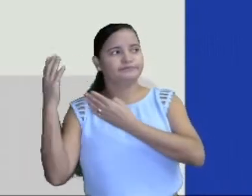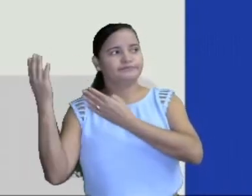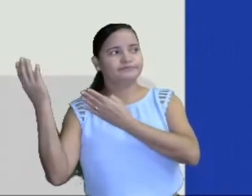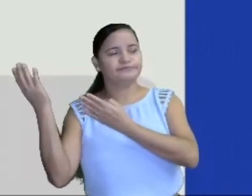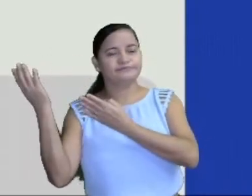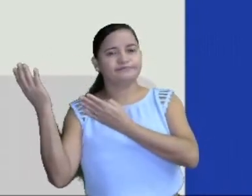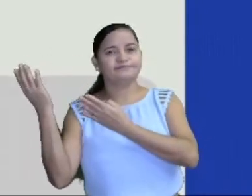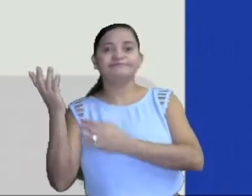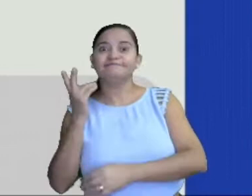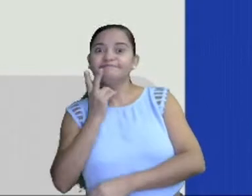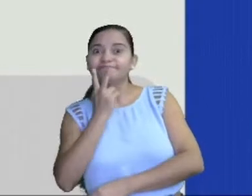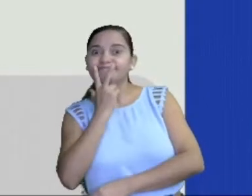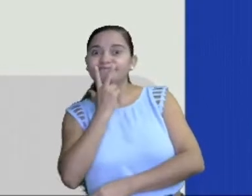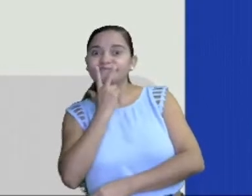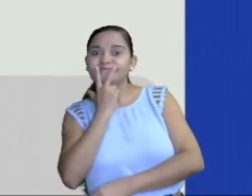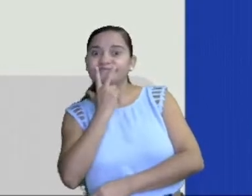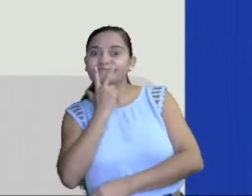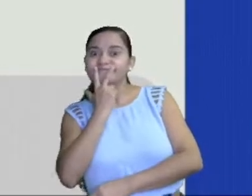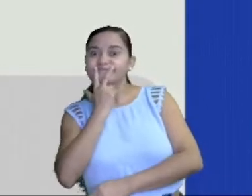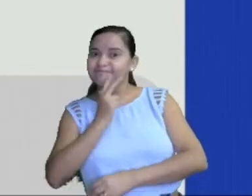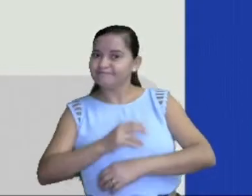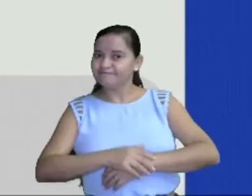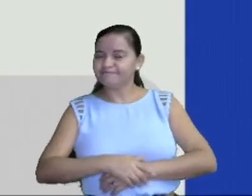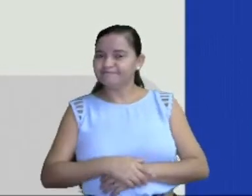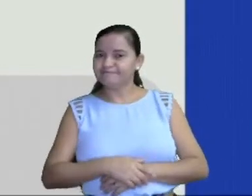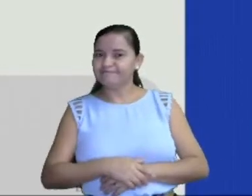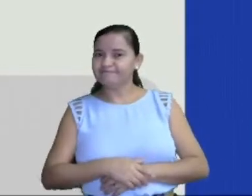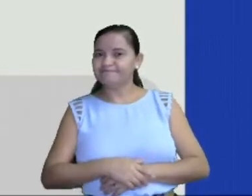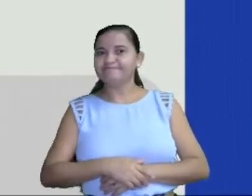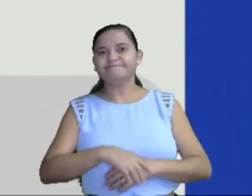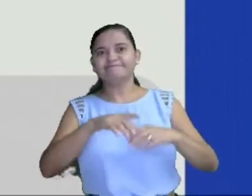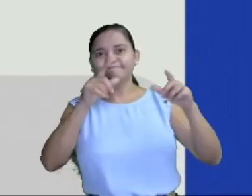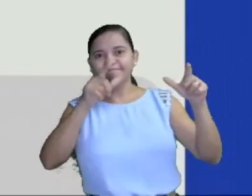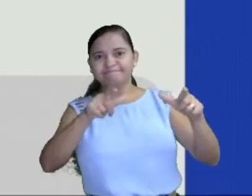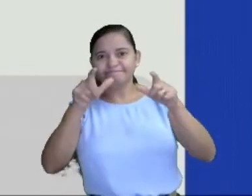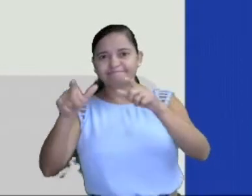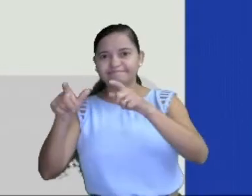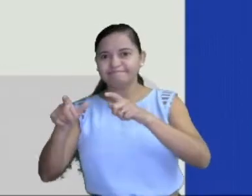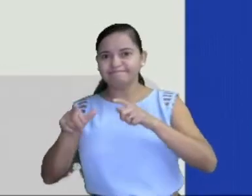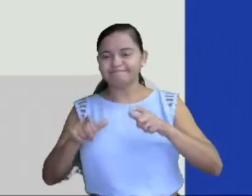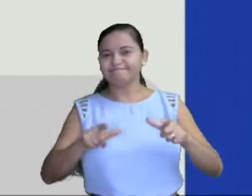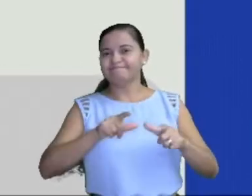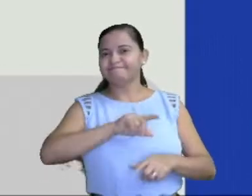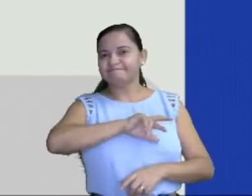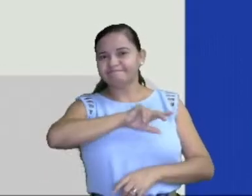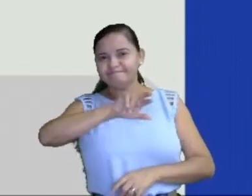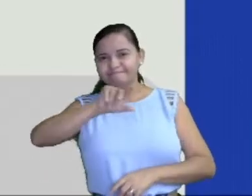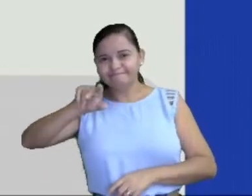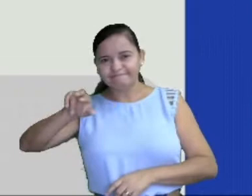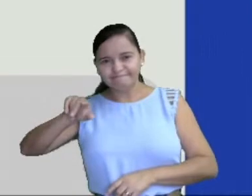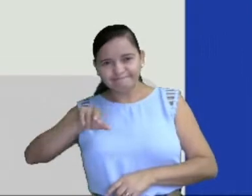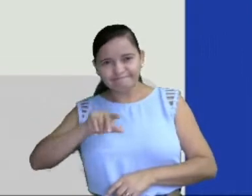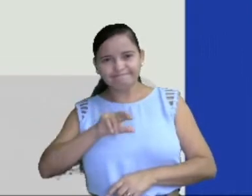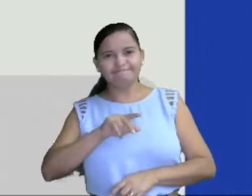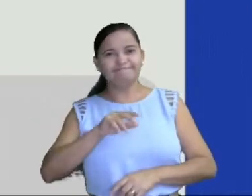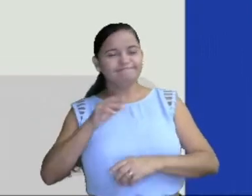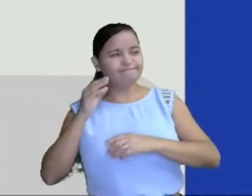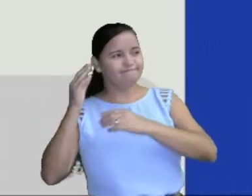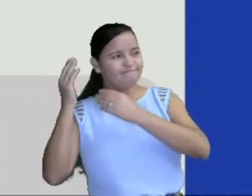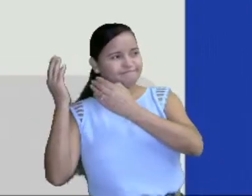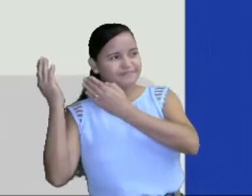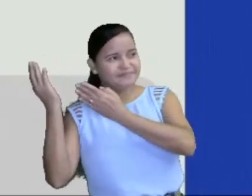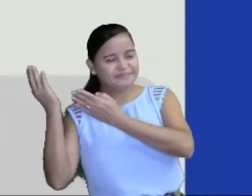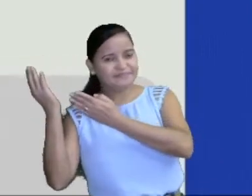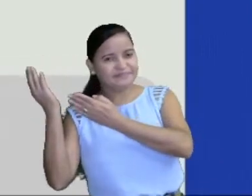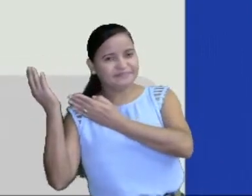Antão. Tem aí, ó, o Alto José Leal, a Matriz, Centro, Livramento,